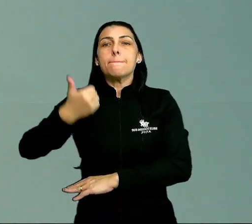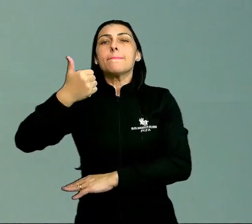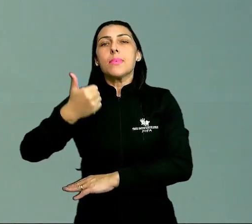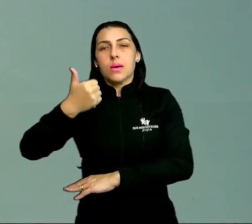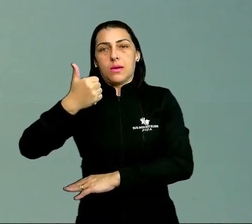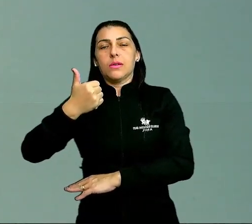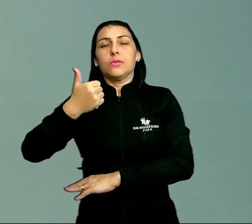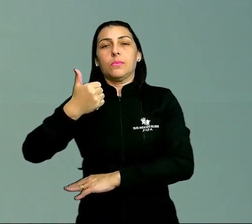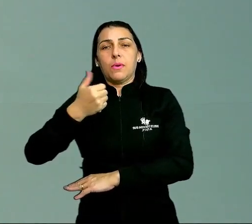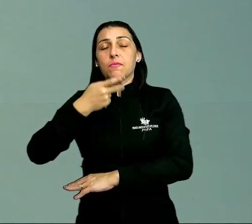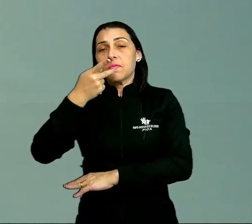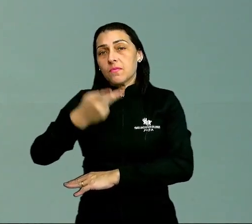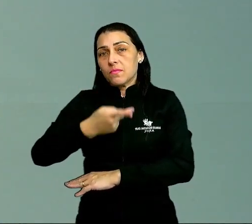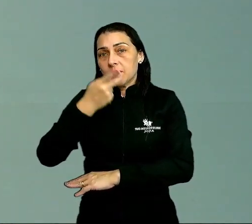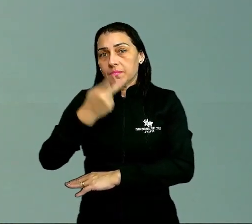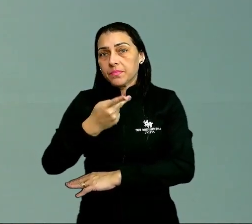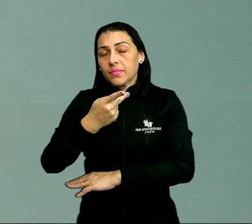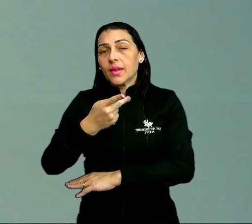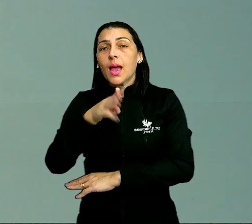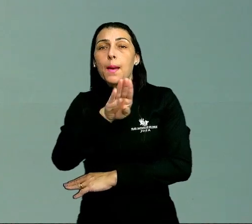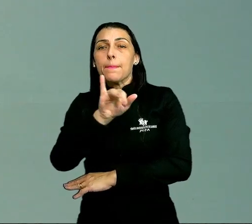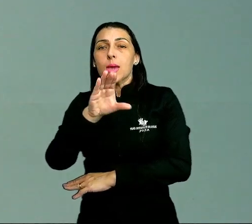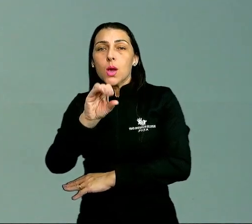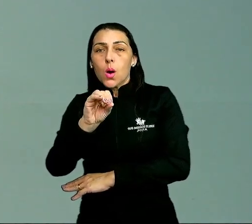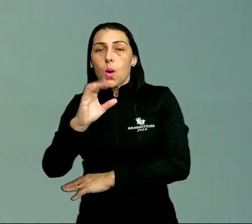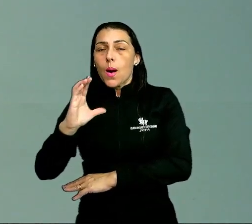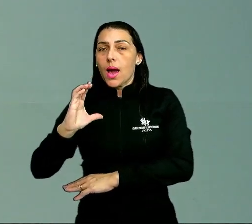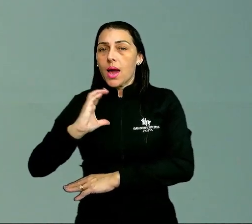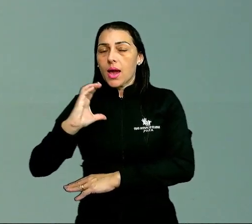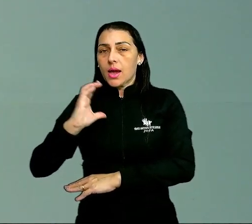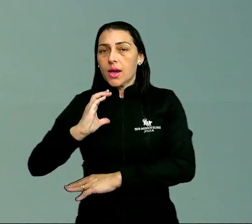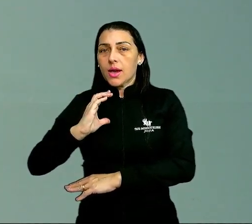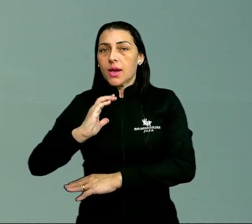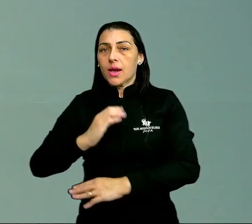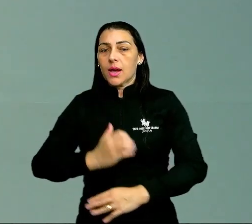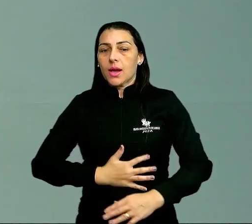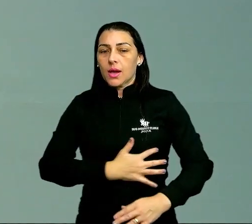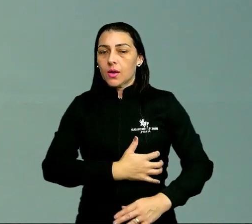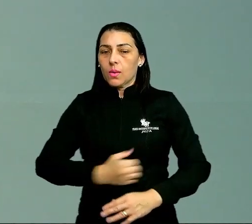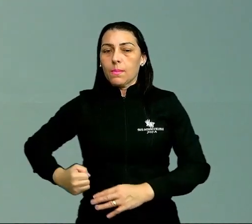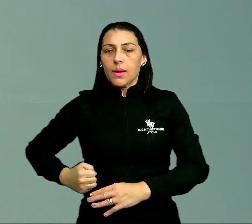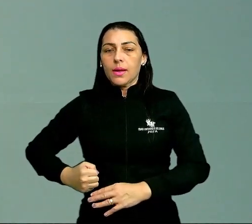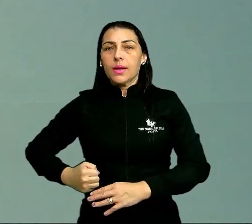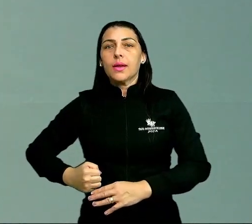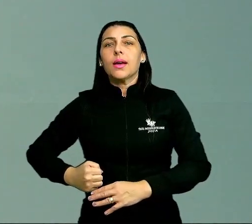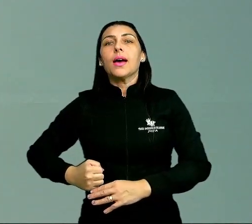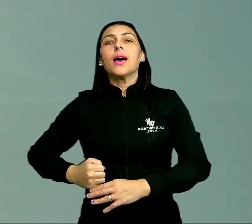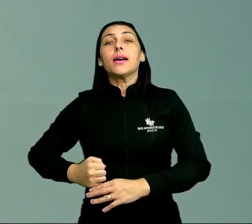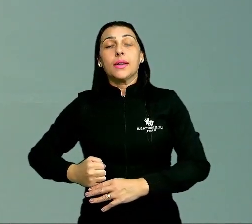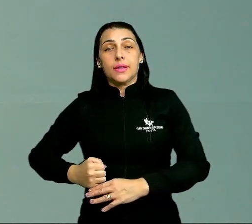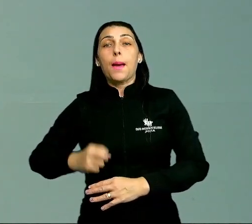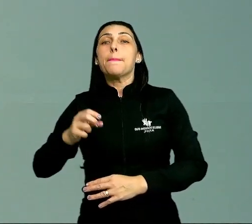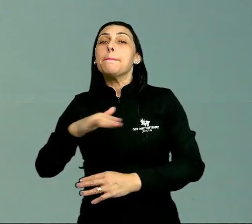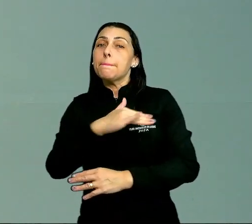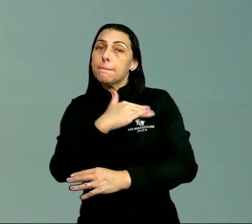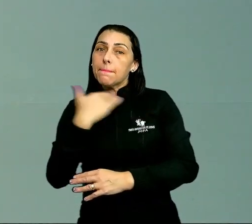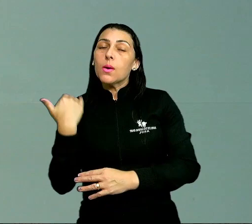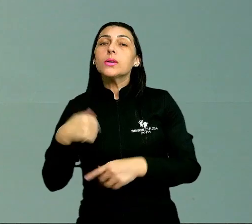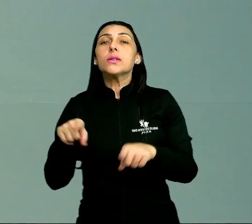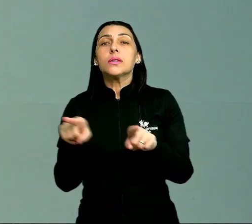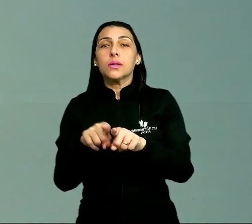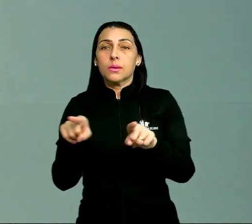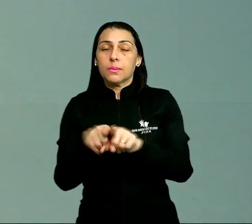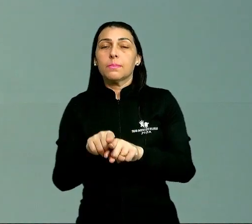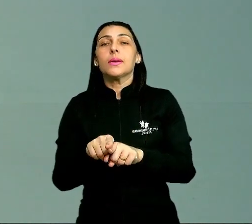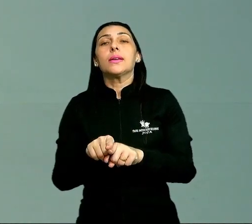maior autoridade para falar sobre a bioética, portanto, sobre a questão do aborto, sobre a questão da pena de morte e outras tantas